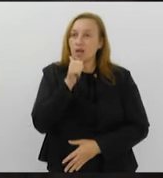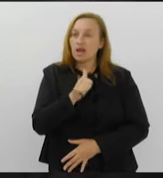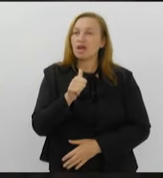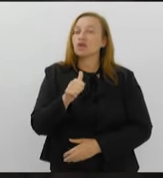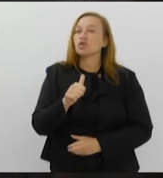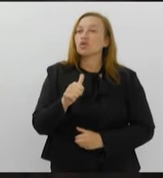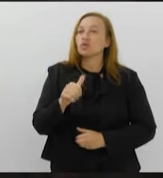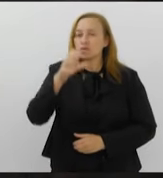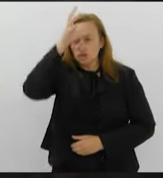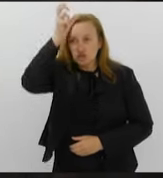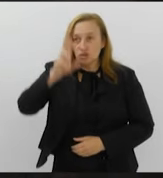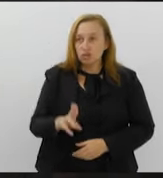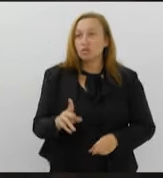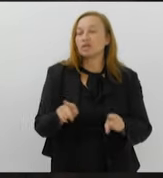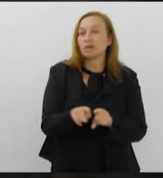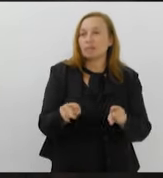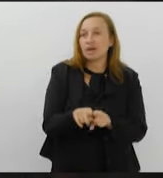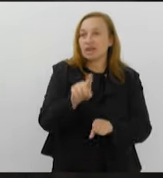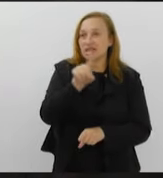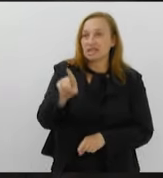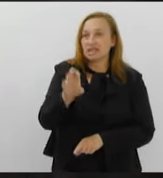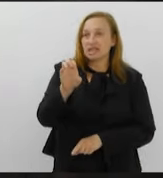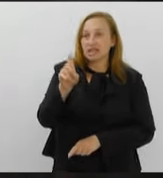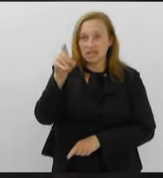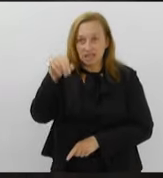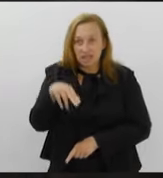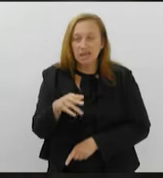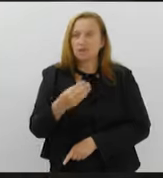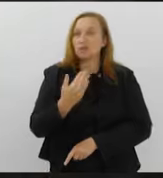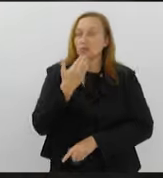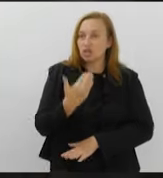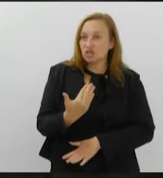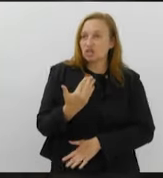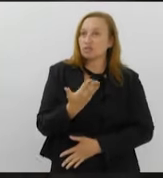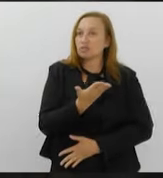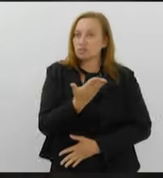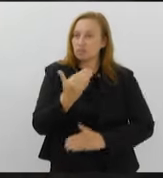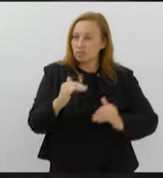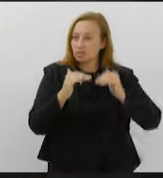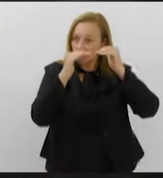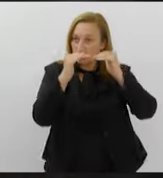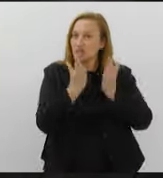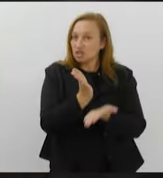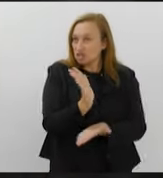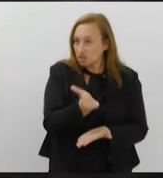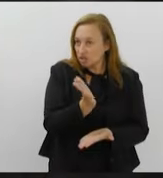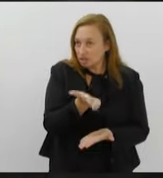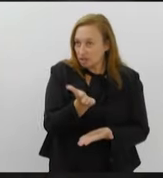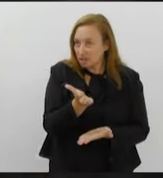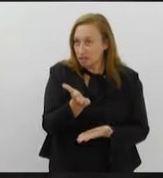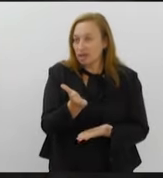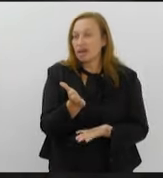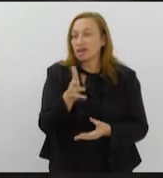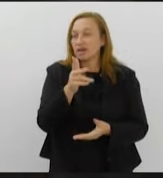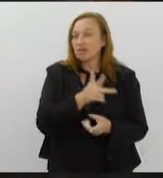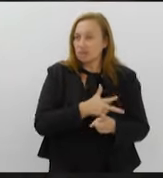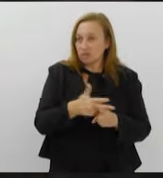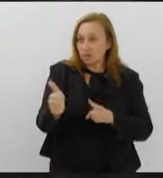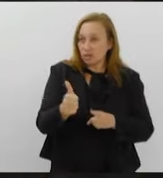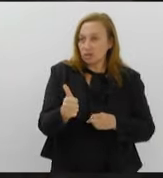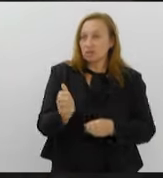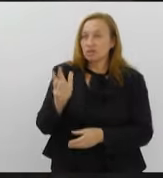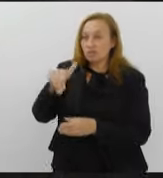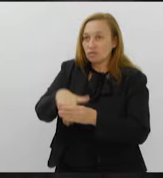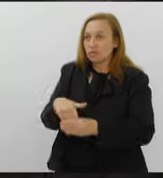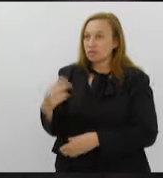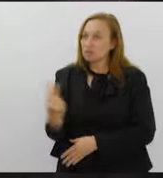início na nossa presidência, mas estou pedindo vênia a Vossa Excelência, que já está de forma meritória eleita, e estou dando o voto nas